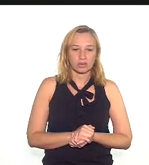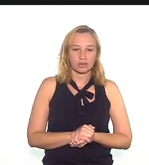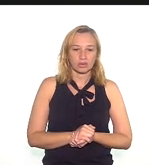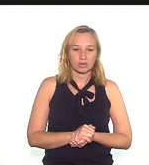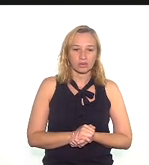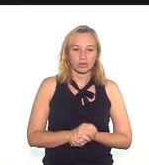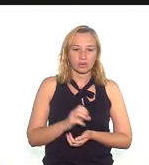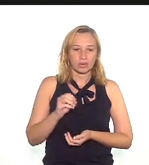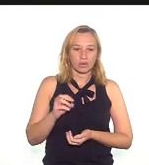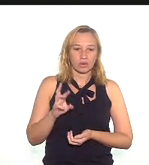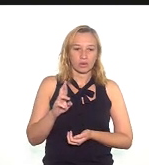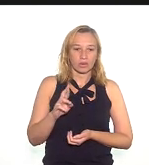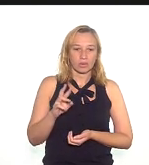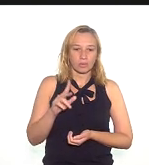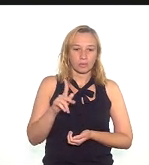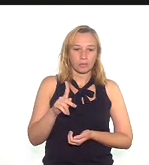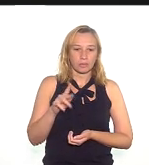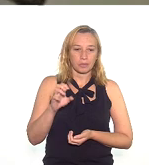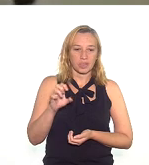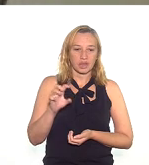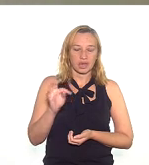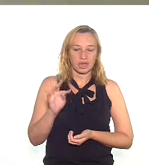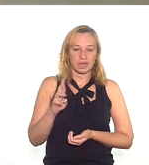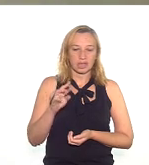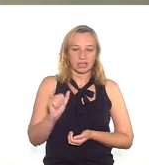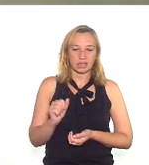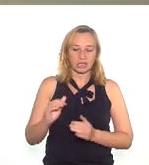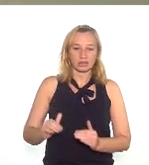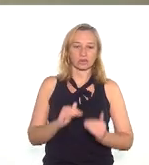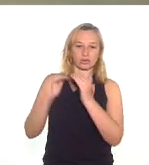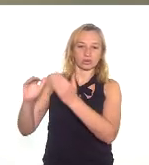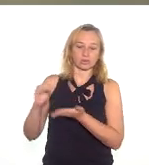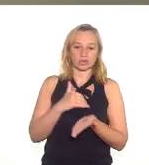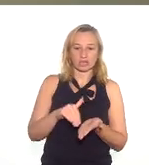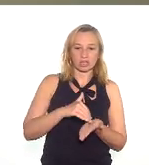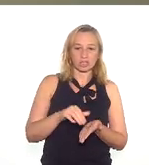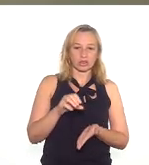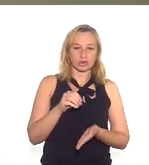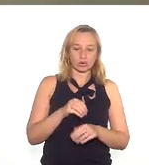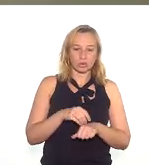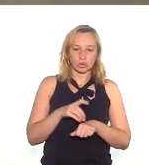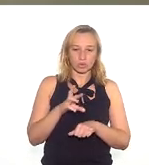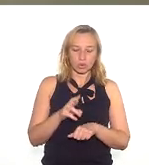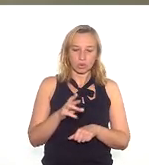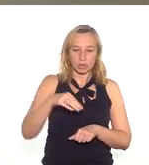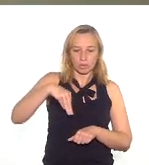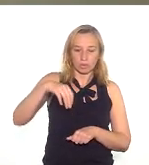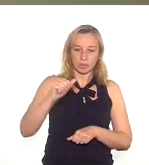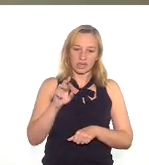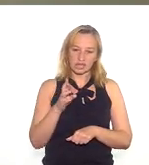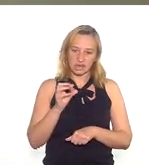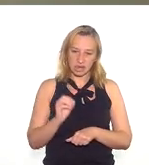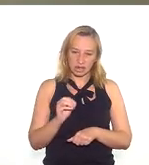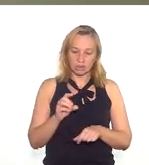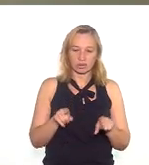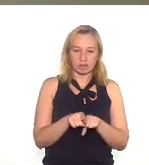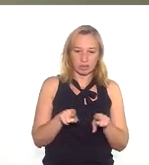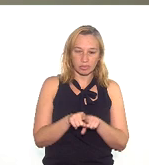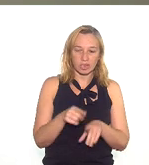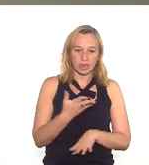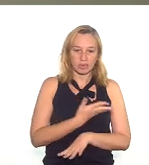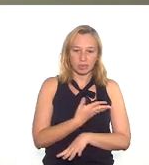pela Onpetro, o seu subsecretário, doutor Marcelo Neves. Presente nosso